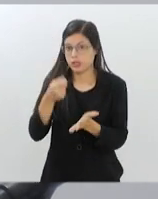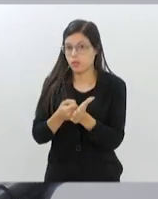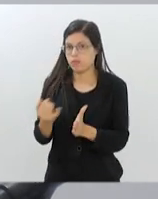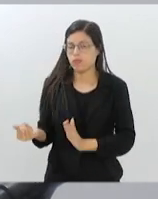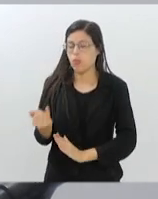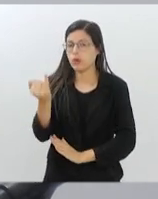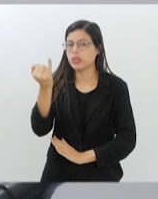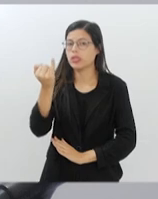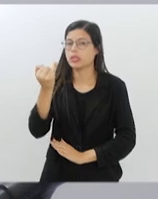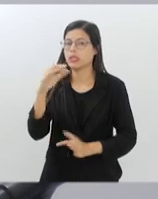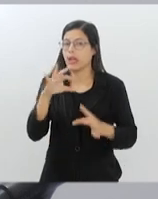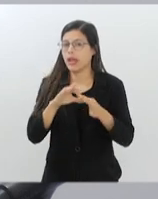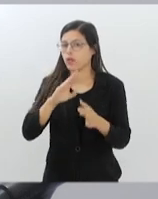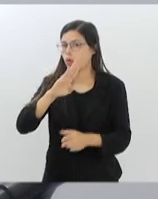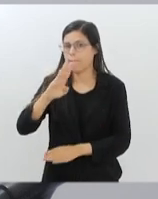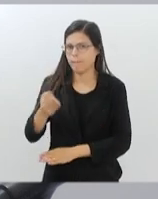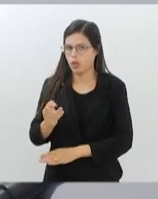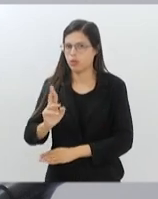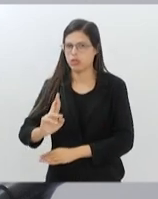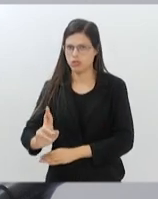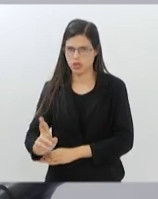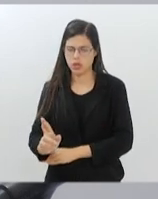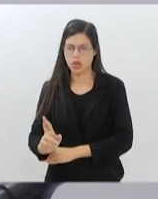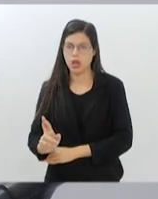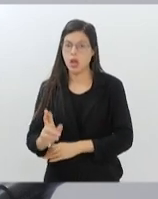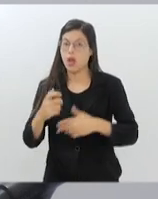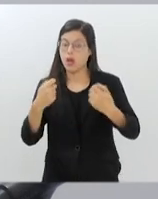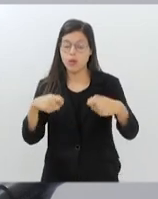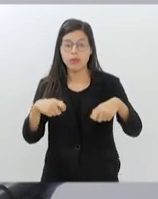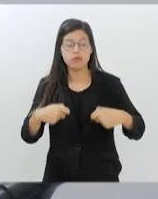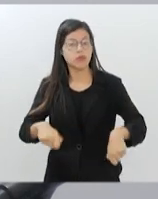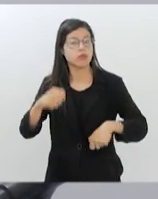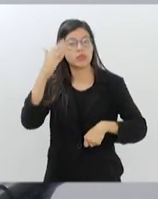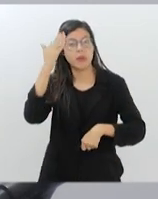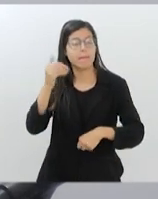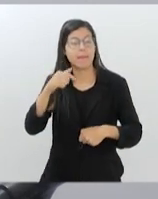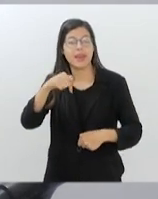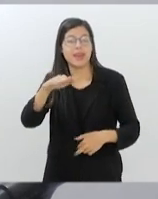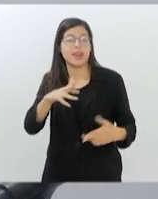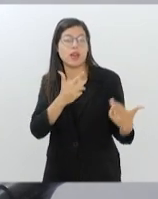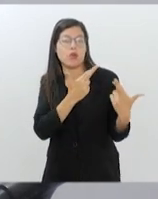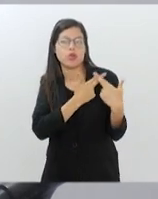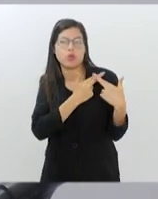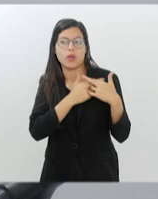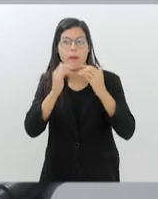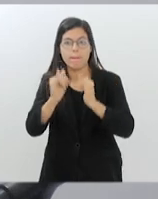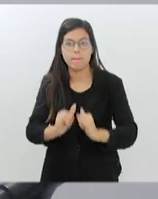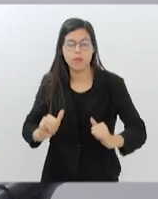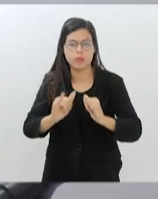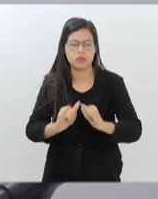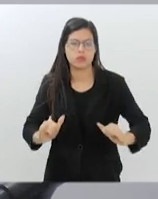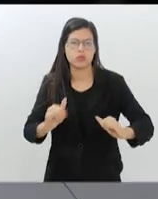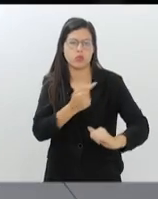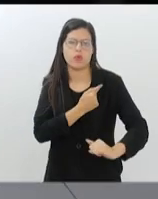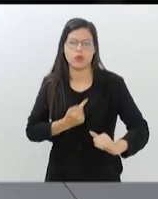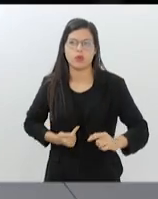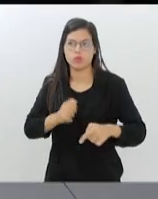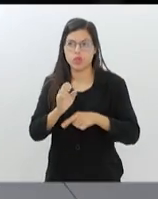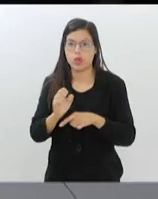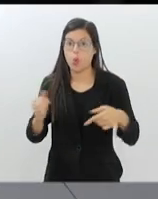bilhões de reais Uhum eu preciso saber quem é o responsável pela publicidade do Governo do Estado hoje